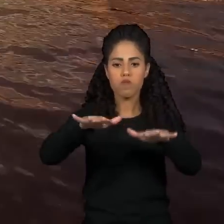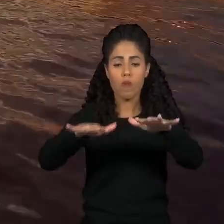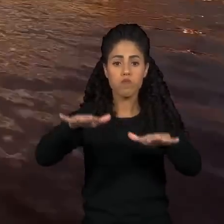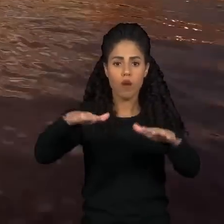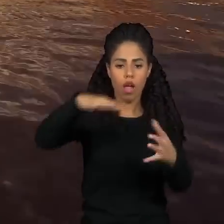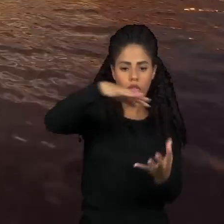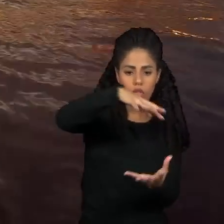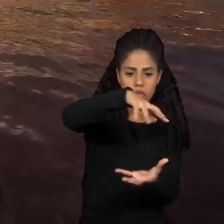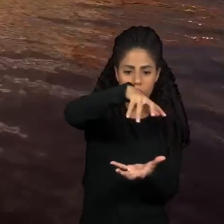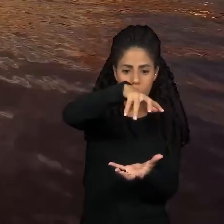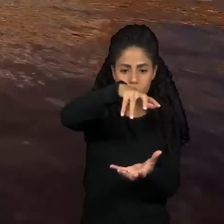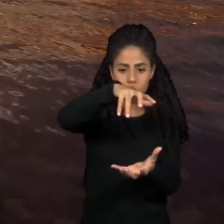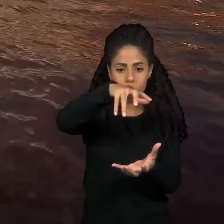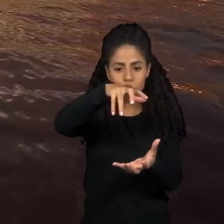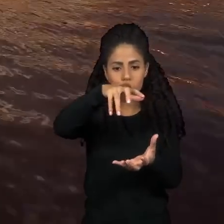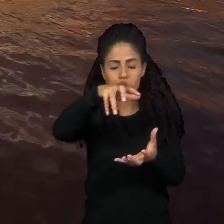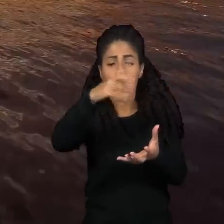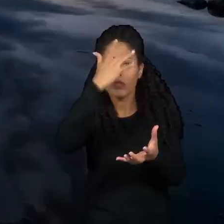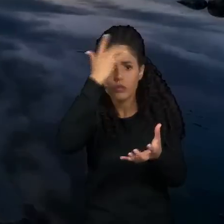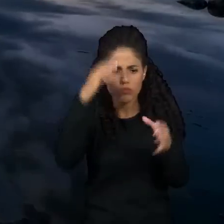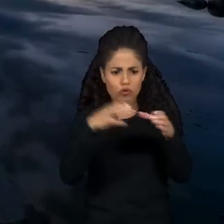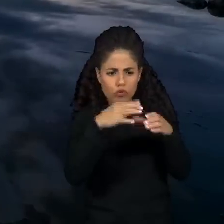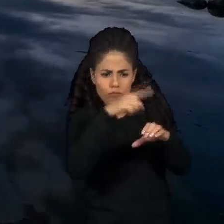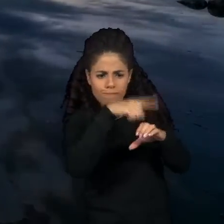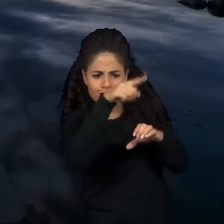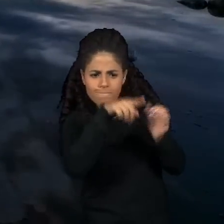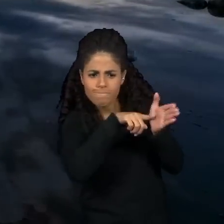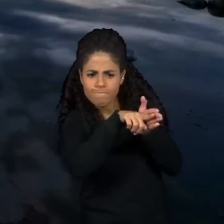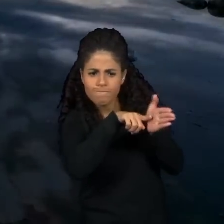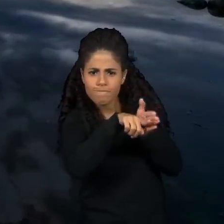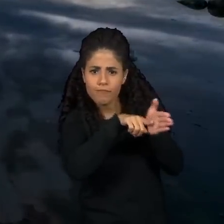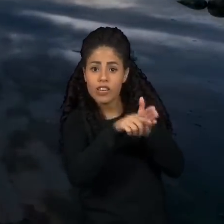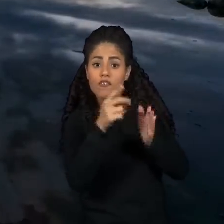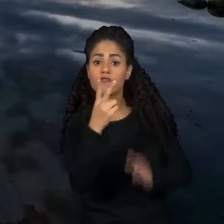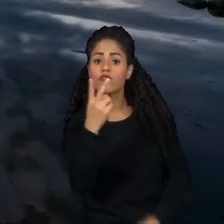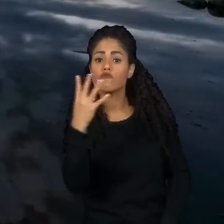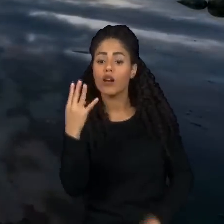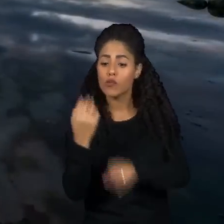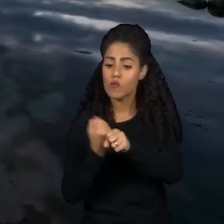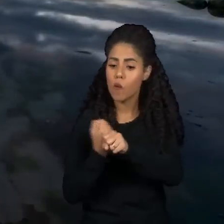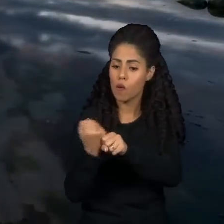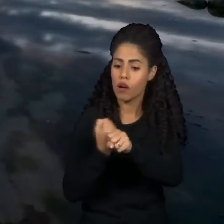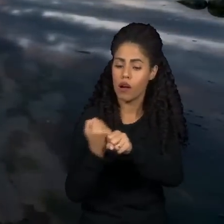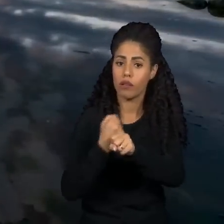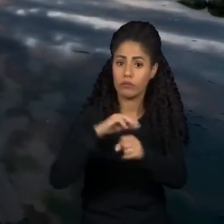da Terra. Os cientistas consideraram um período de 24 anos.